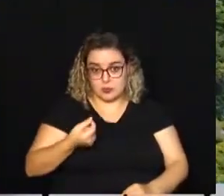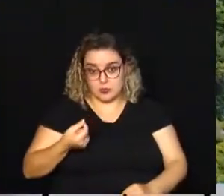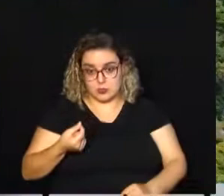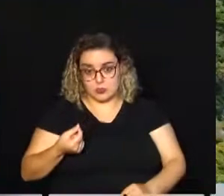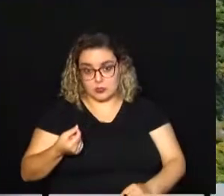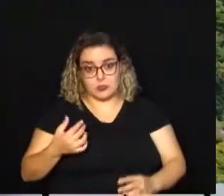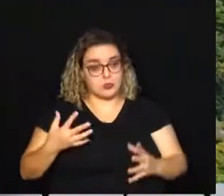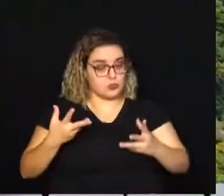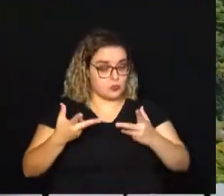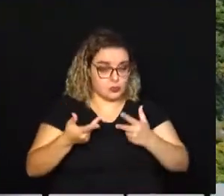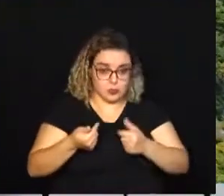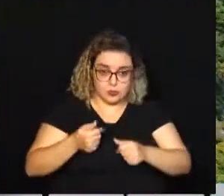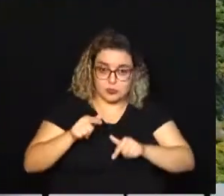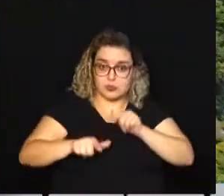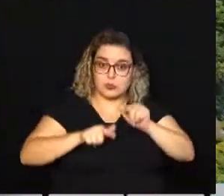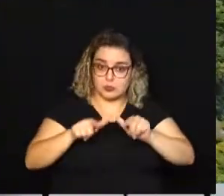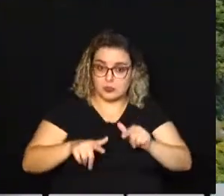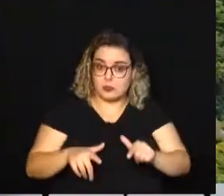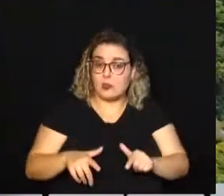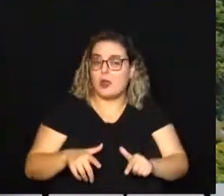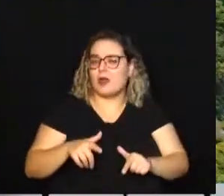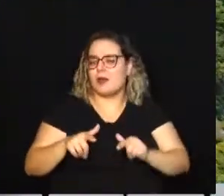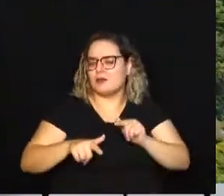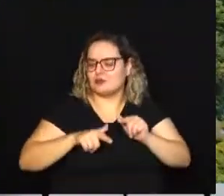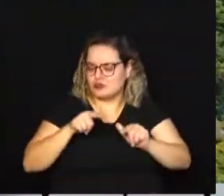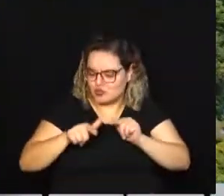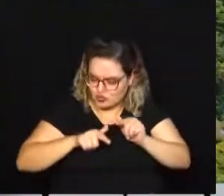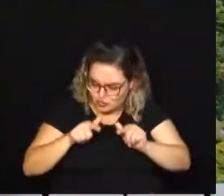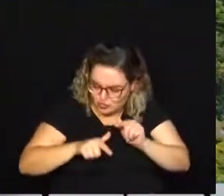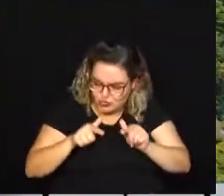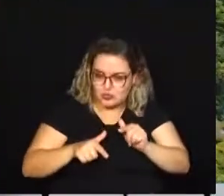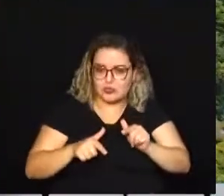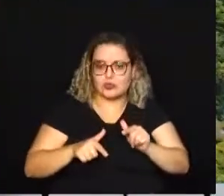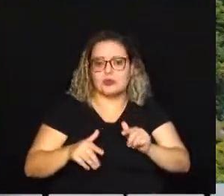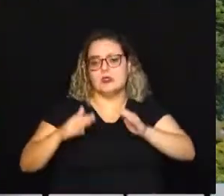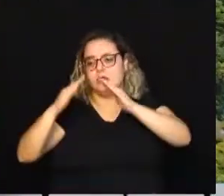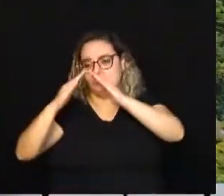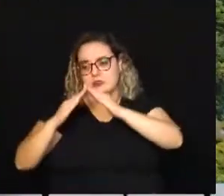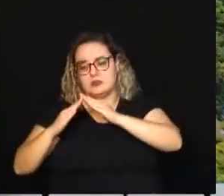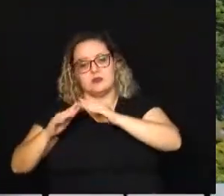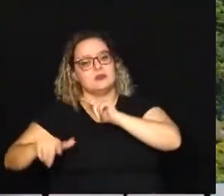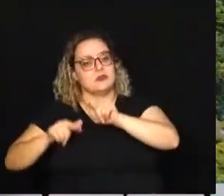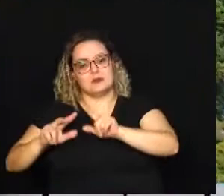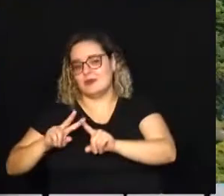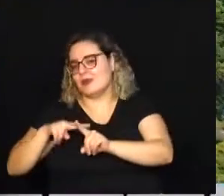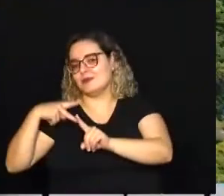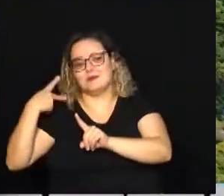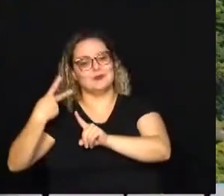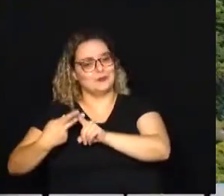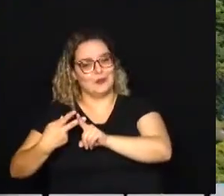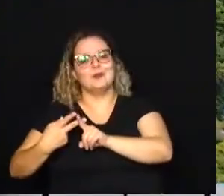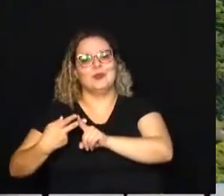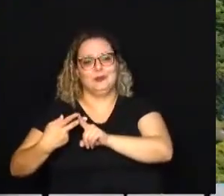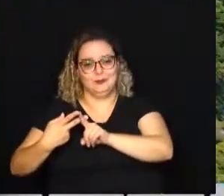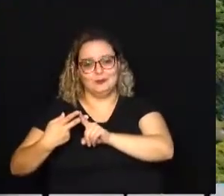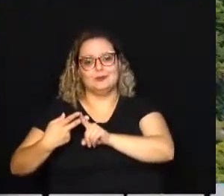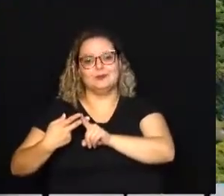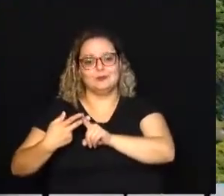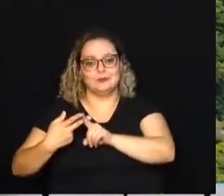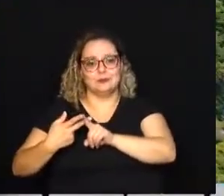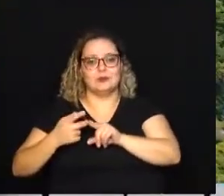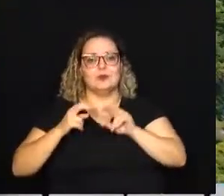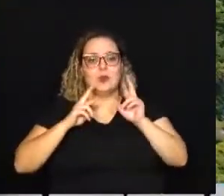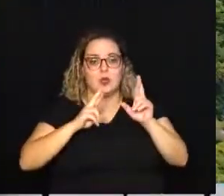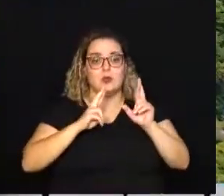elas trabalharam muito, remotamente você trabalha o dobro, né? Então, eu espero que a gente